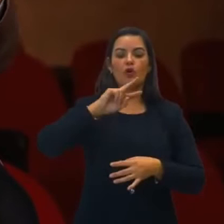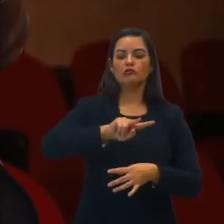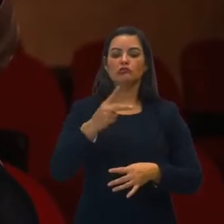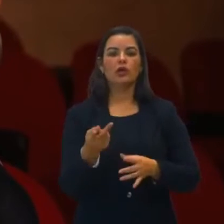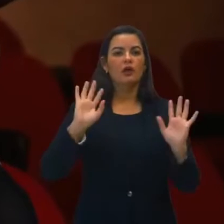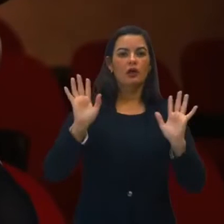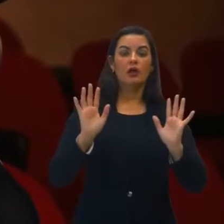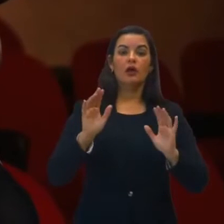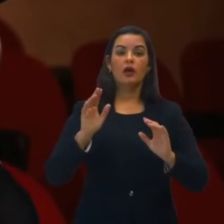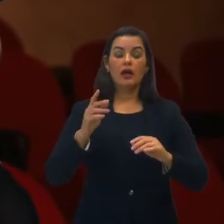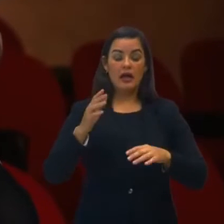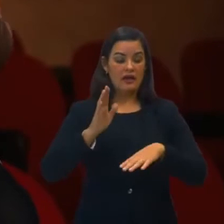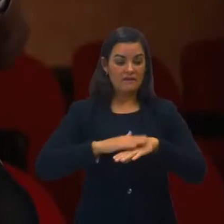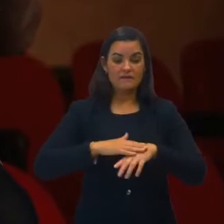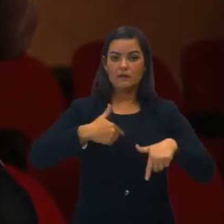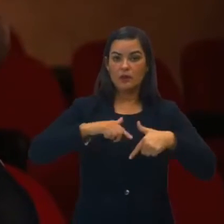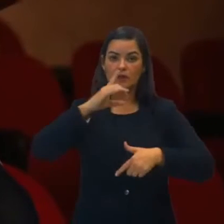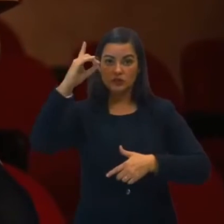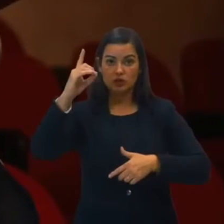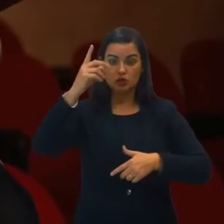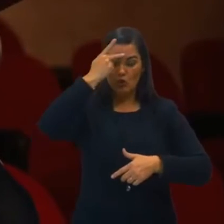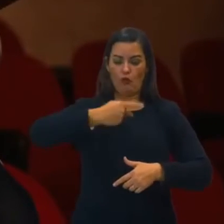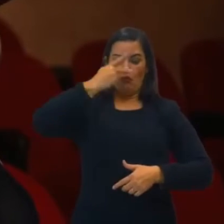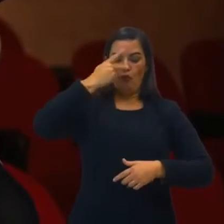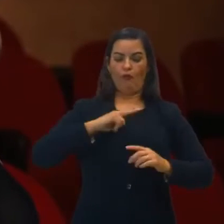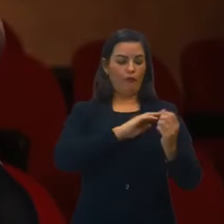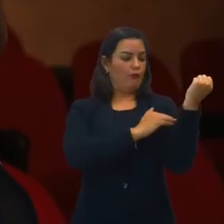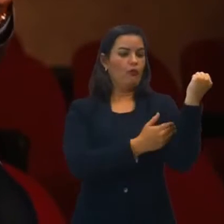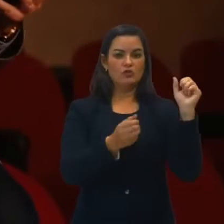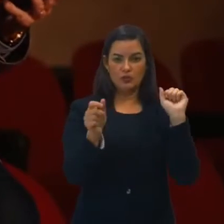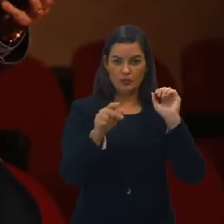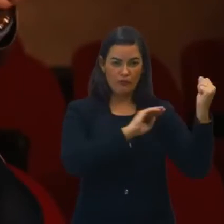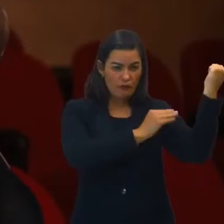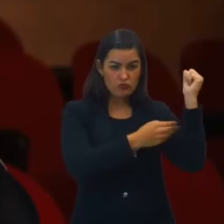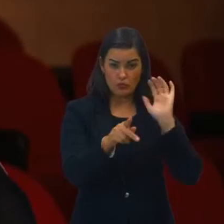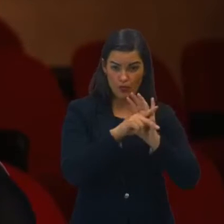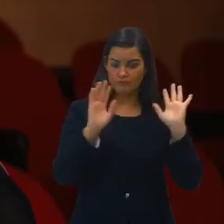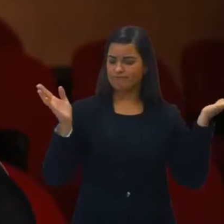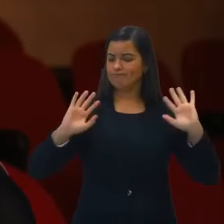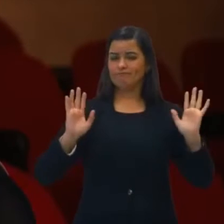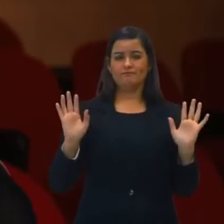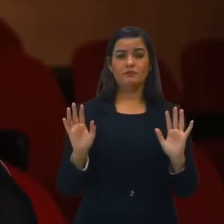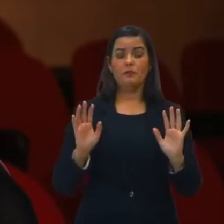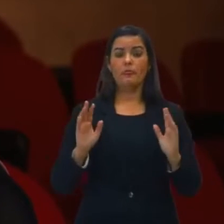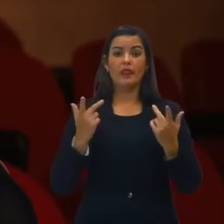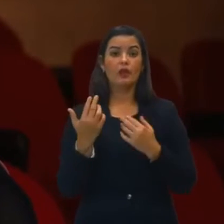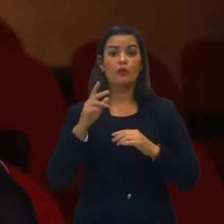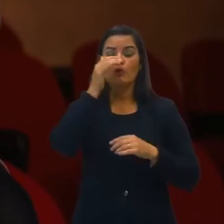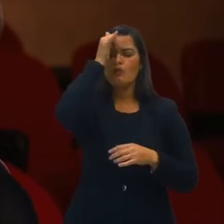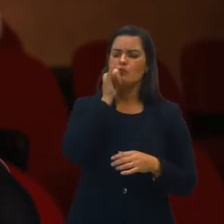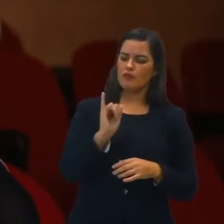de Deus na nossa própria força, com os nossos próprios instrumentos. Nós não podemos, como o profeta Eliseu